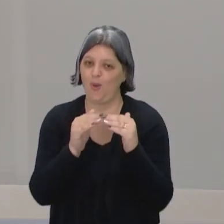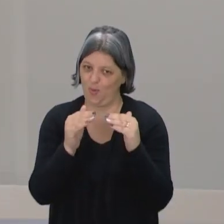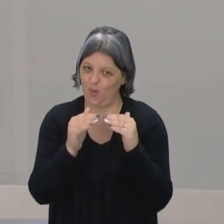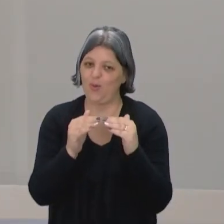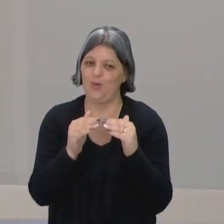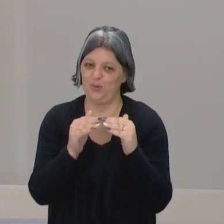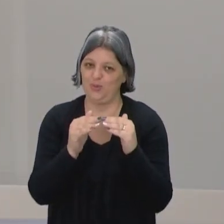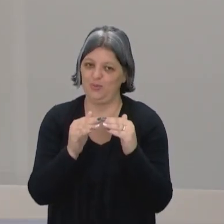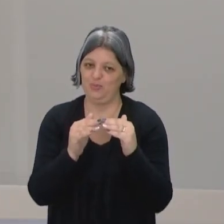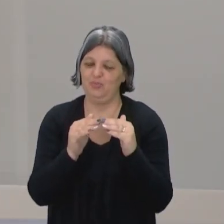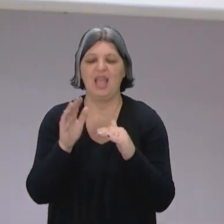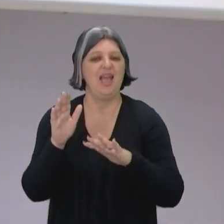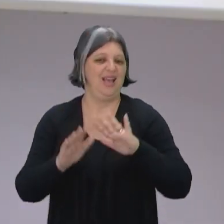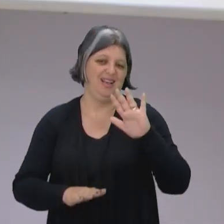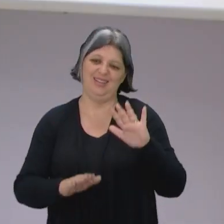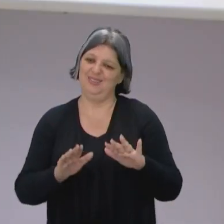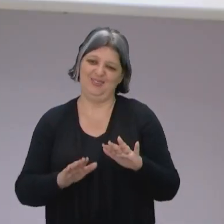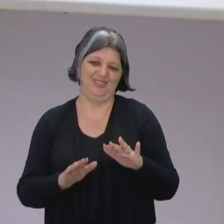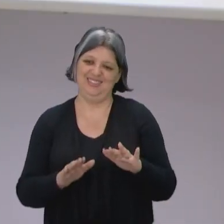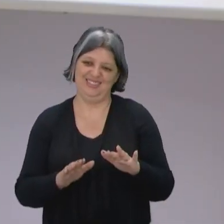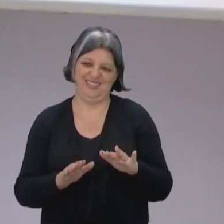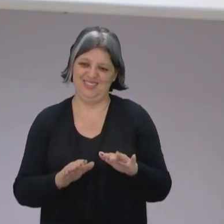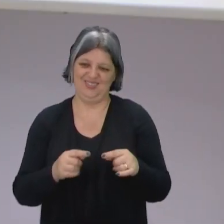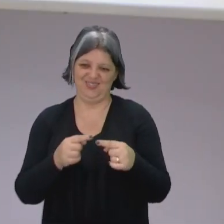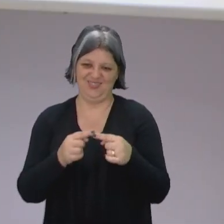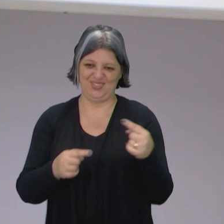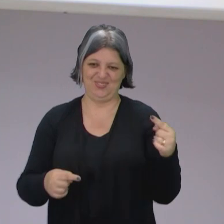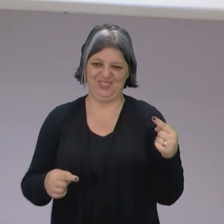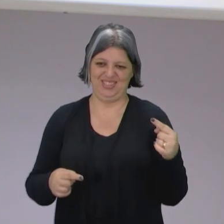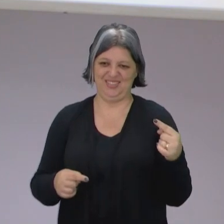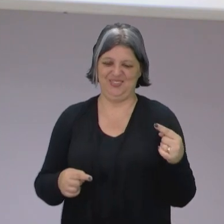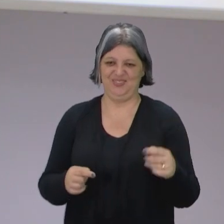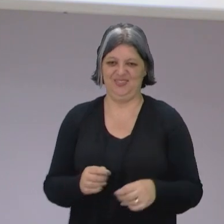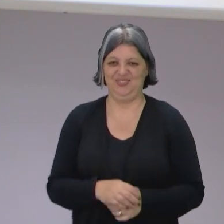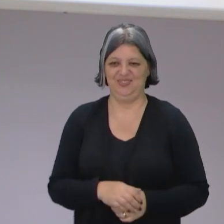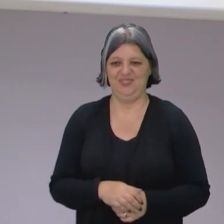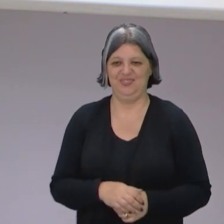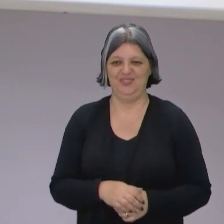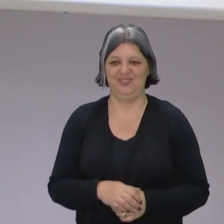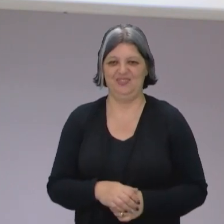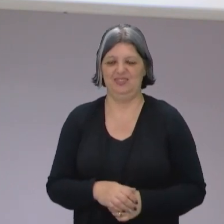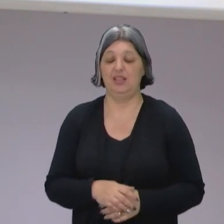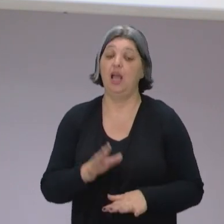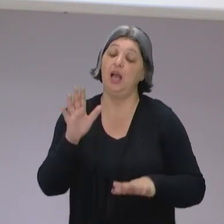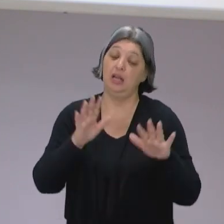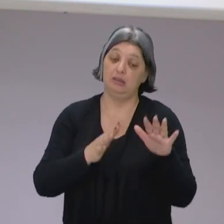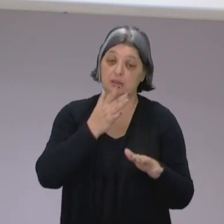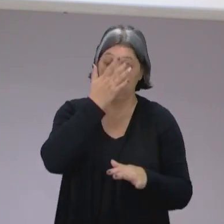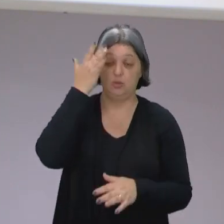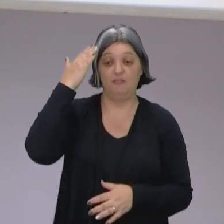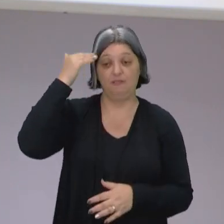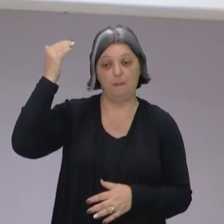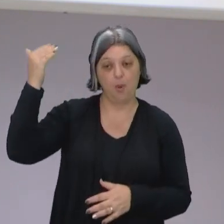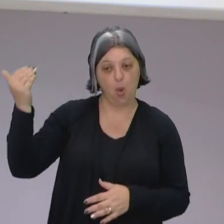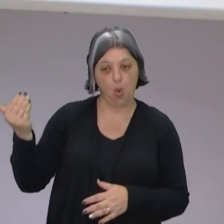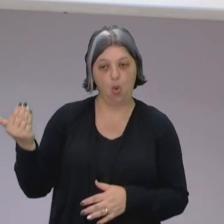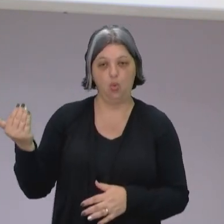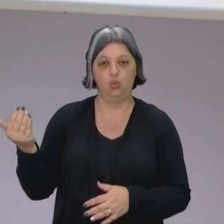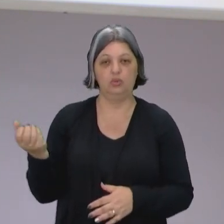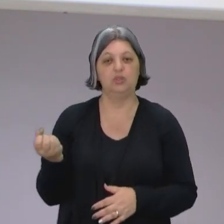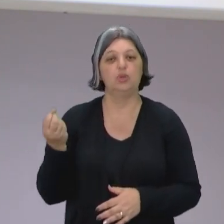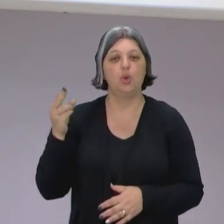às vezes não é aquilo que, por exemplo, uma pessoa que é uma celebridade ou uma pessoa